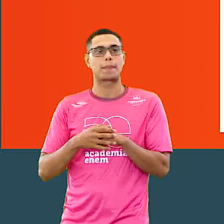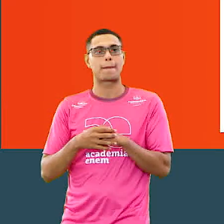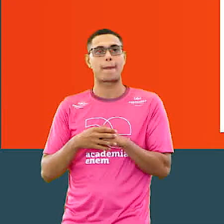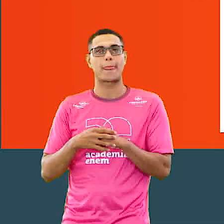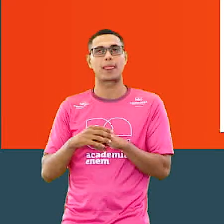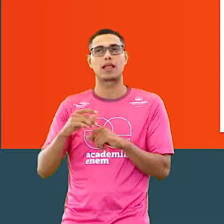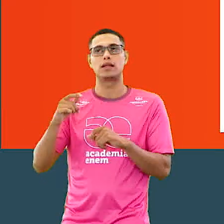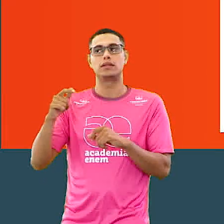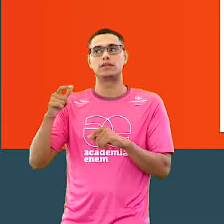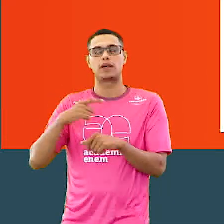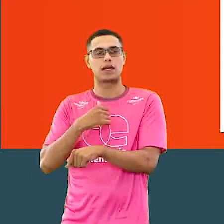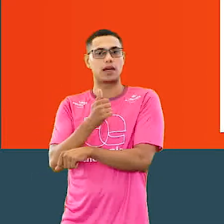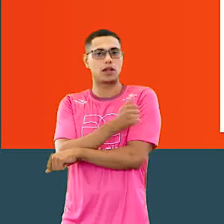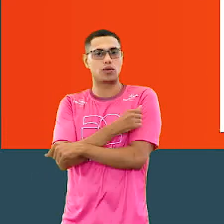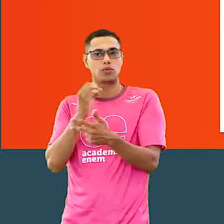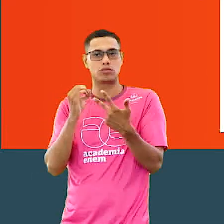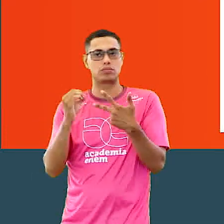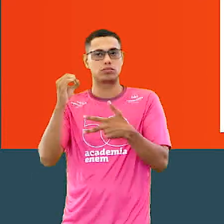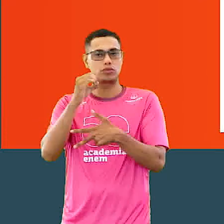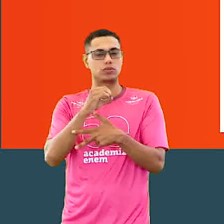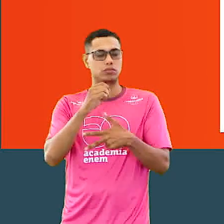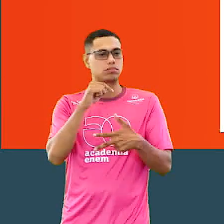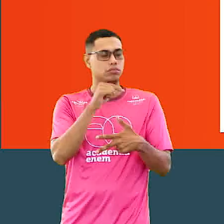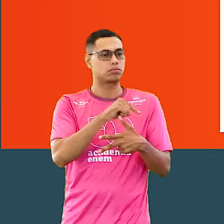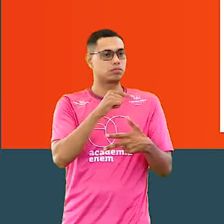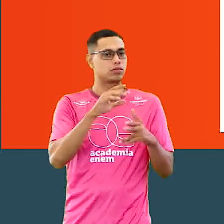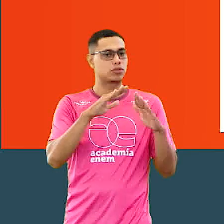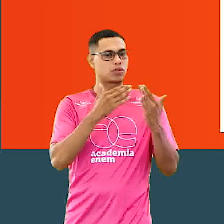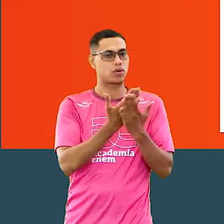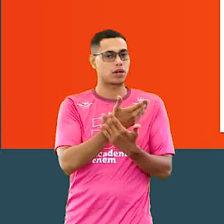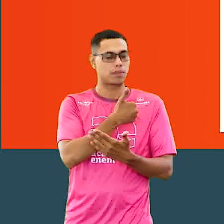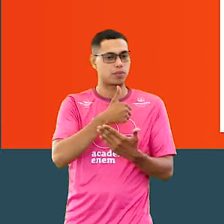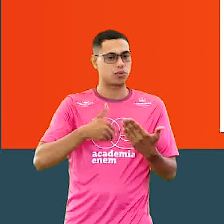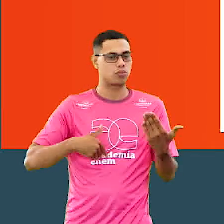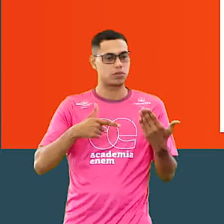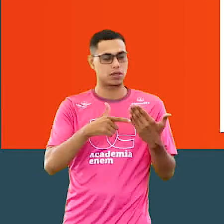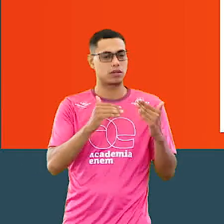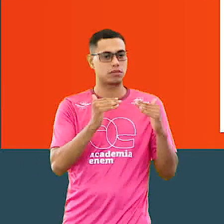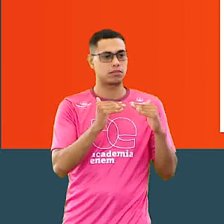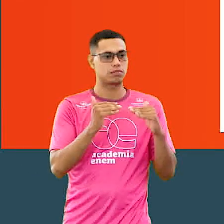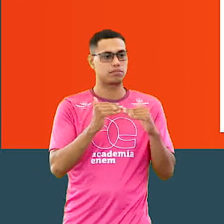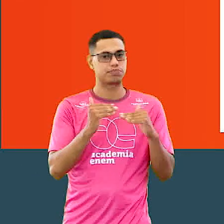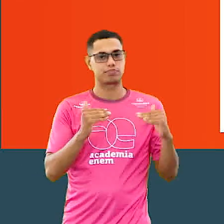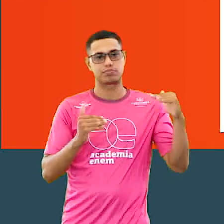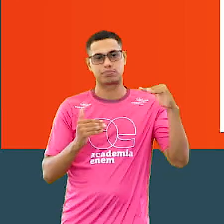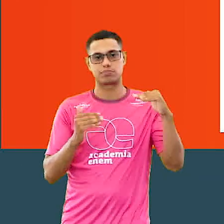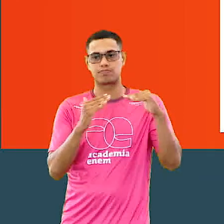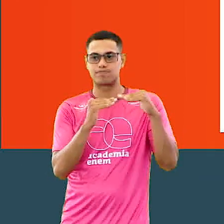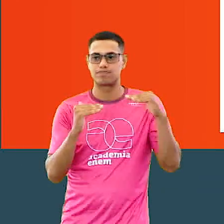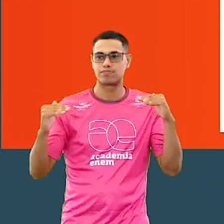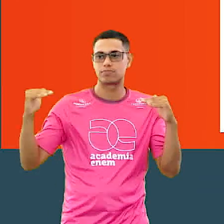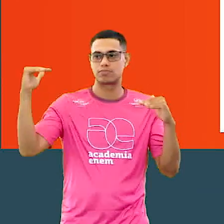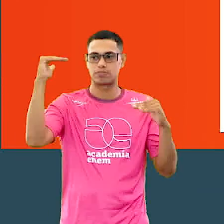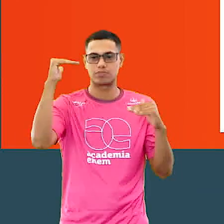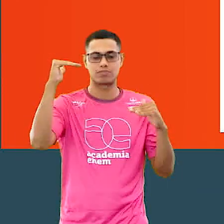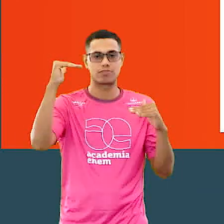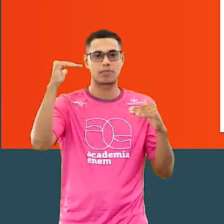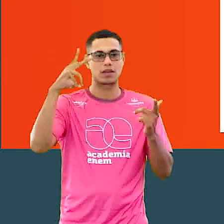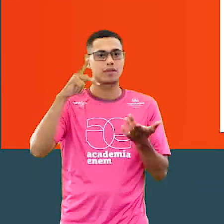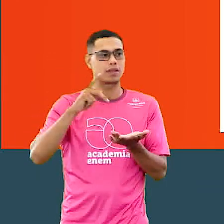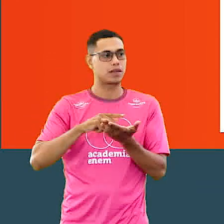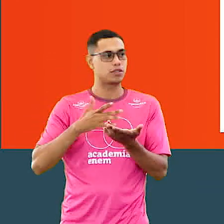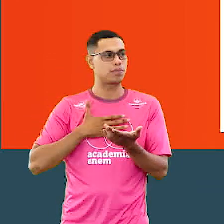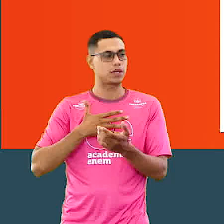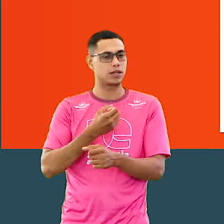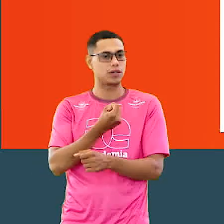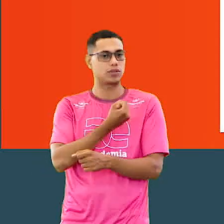da média dos alunos normais de escola pública. O que é que acontece? Sua nota está dentro dos alunos de ampla concorrência. O